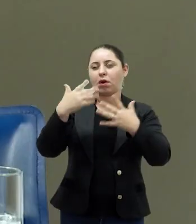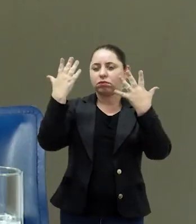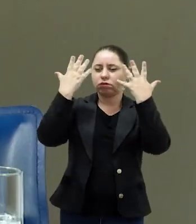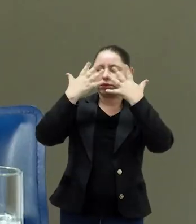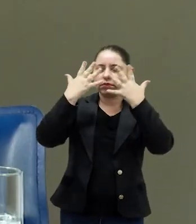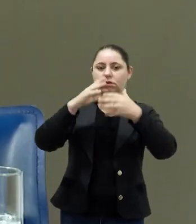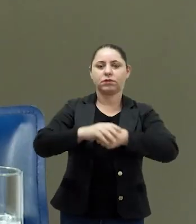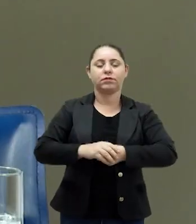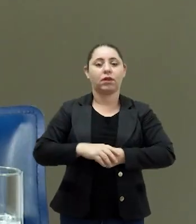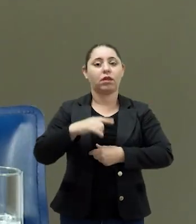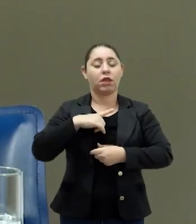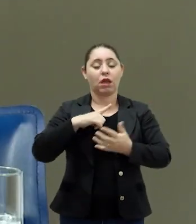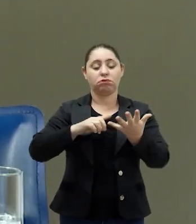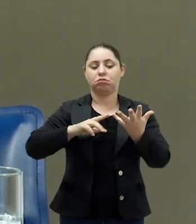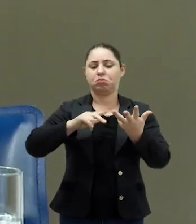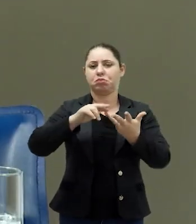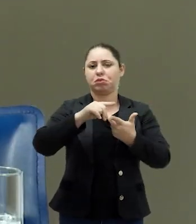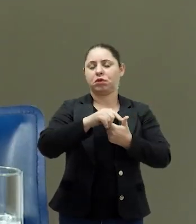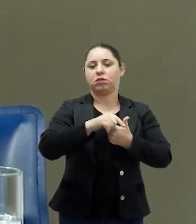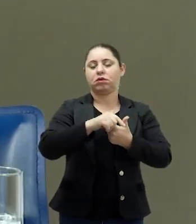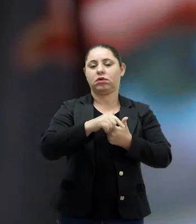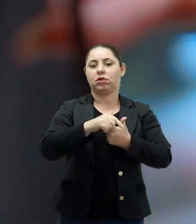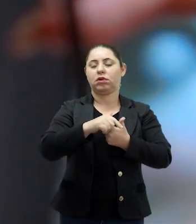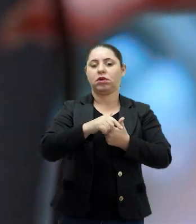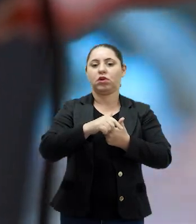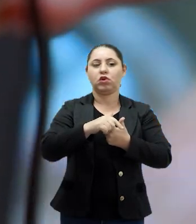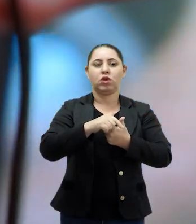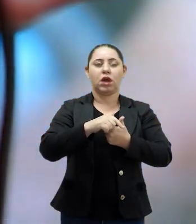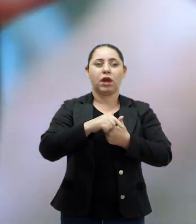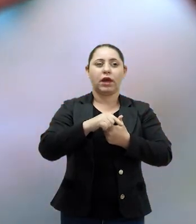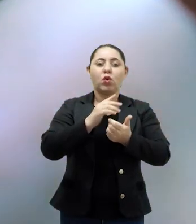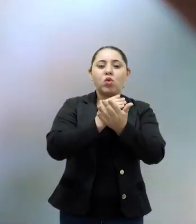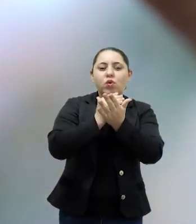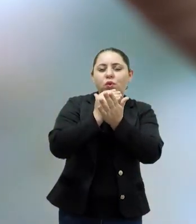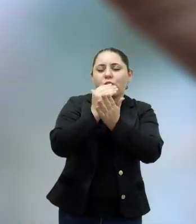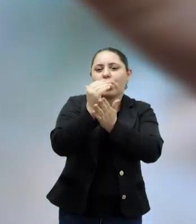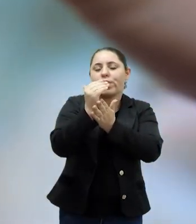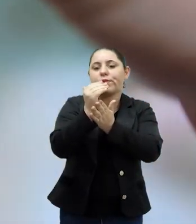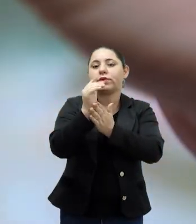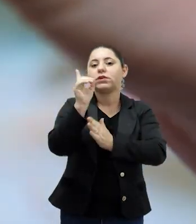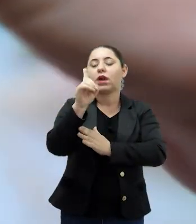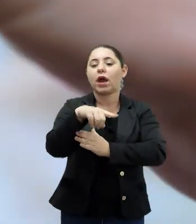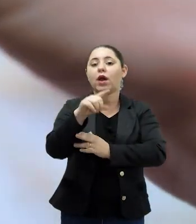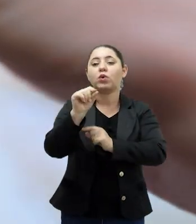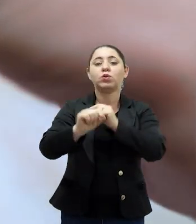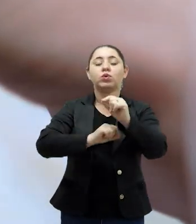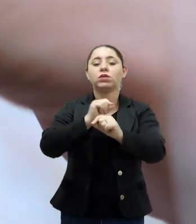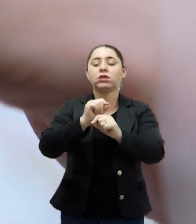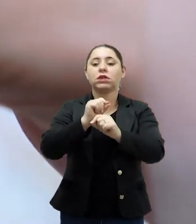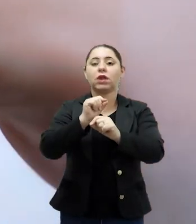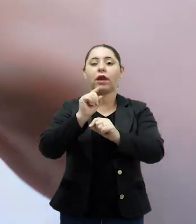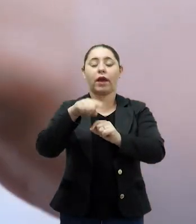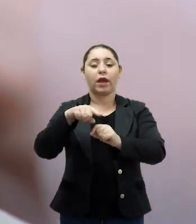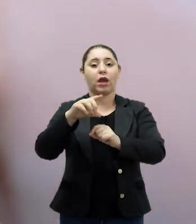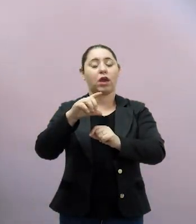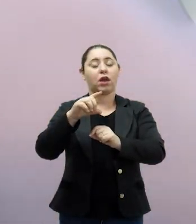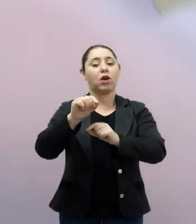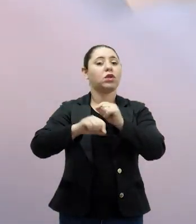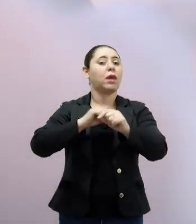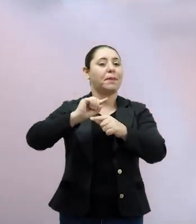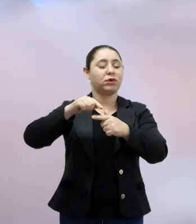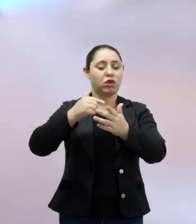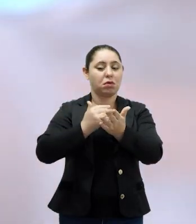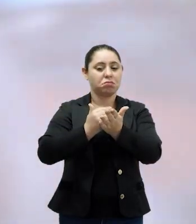embaçamento. A gente tem classificações de catarata, ela numa fase muito inicial é uma conduta conservadora e